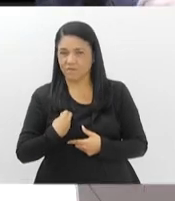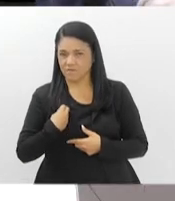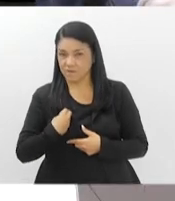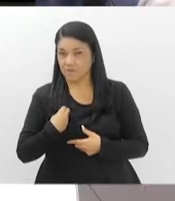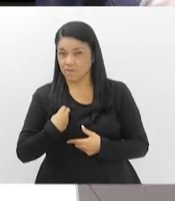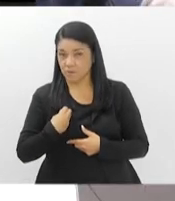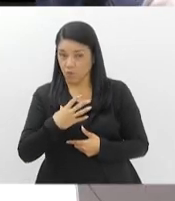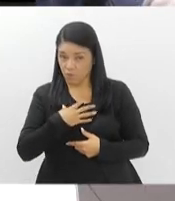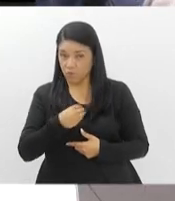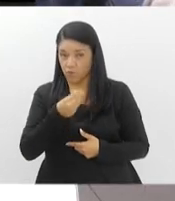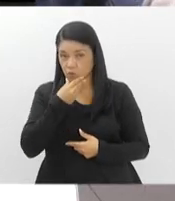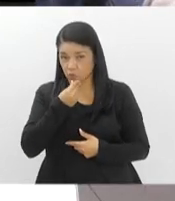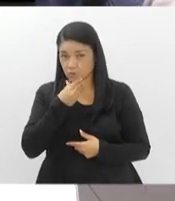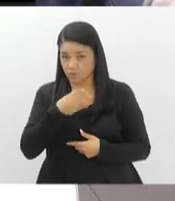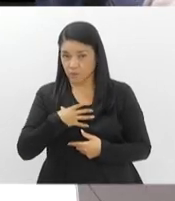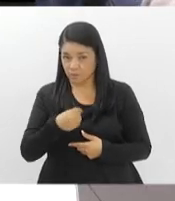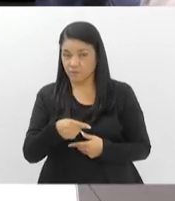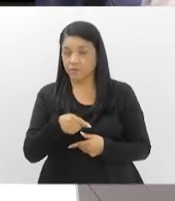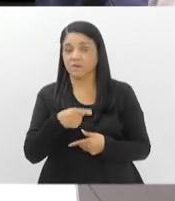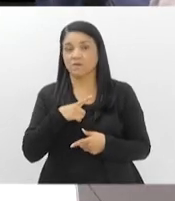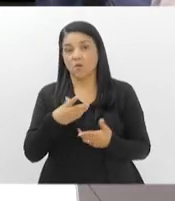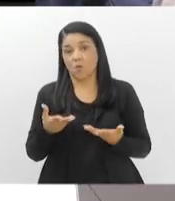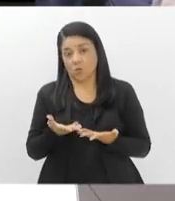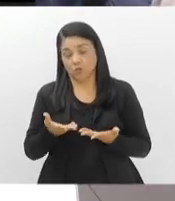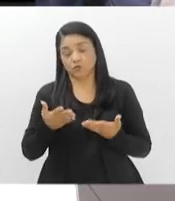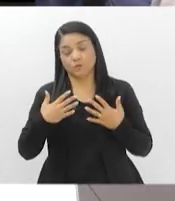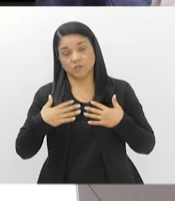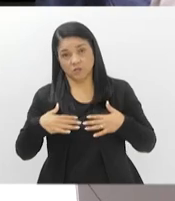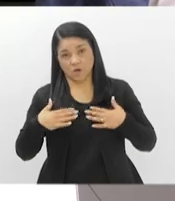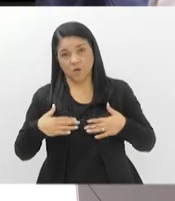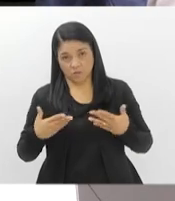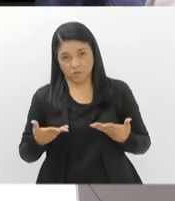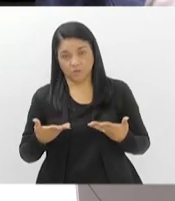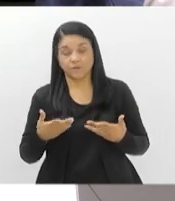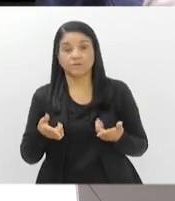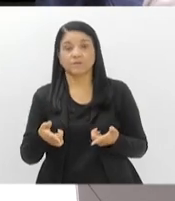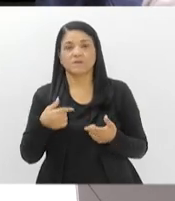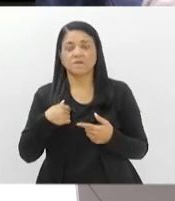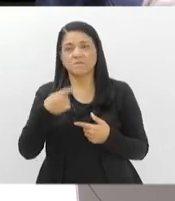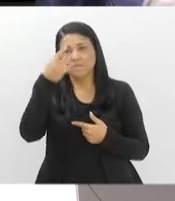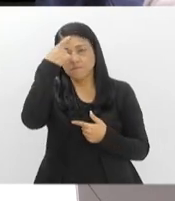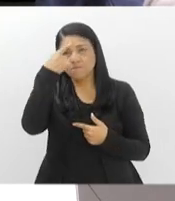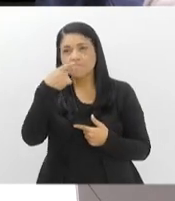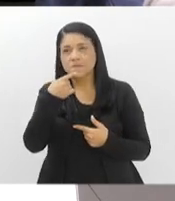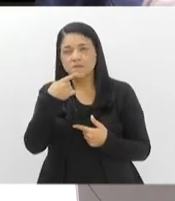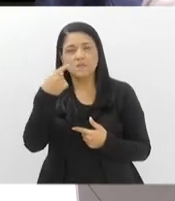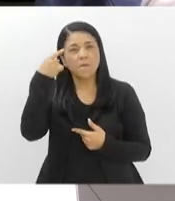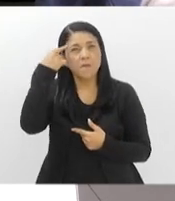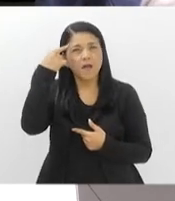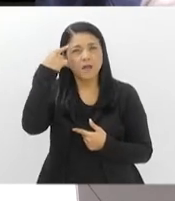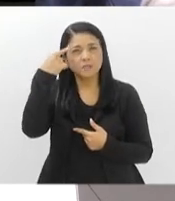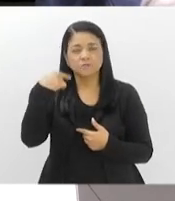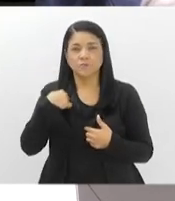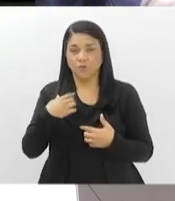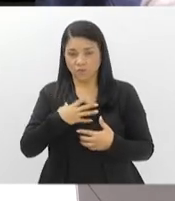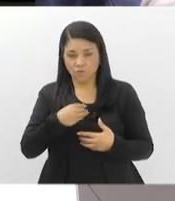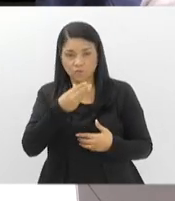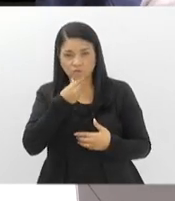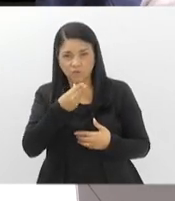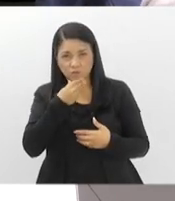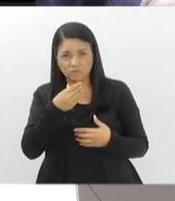vivi hoje eu vivo mas tranquilo mas a imagem que me veem a mente era meu filho todo ferido e o plano